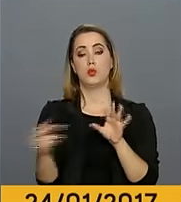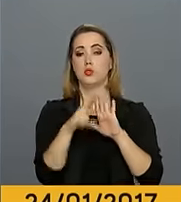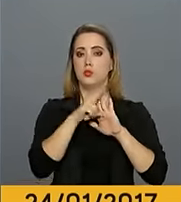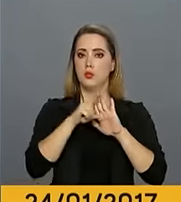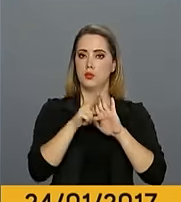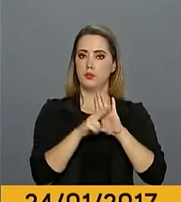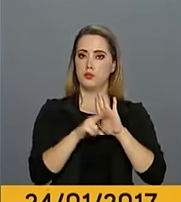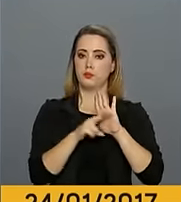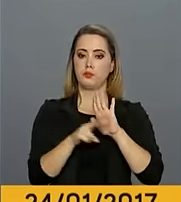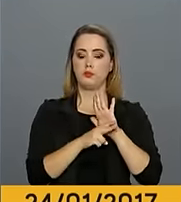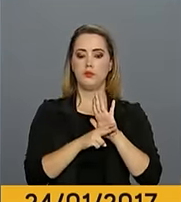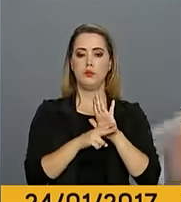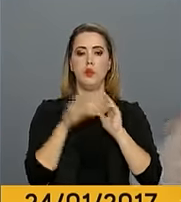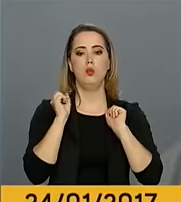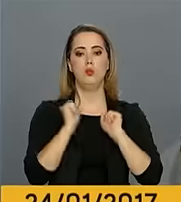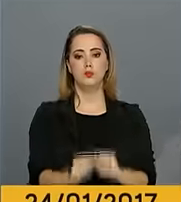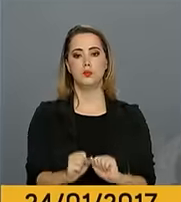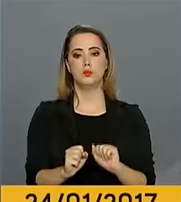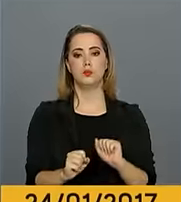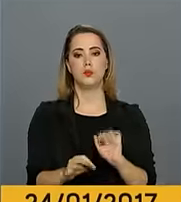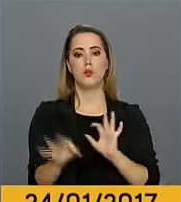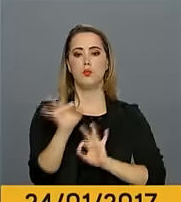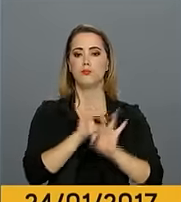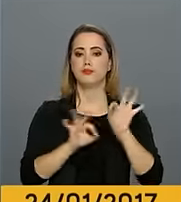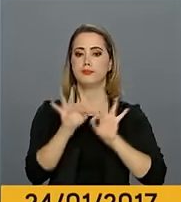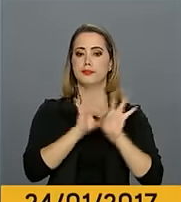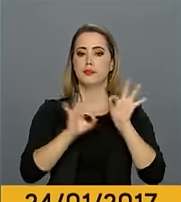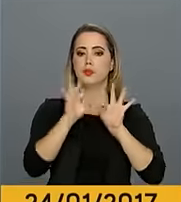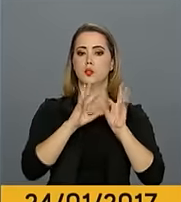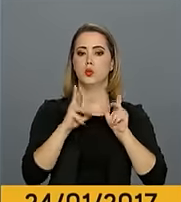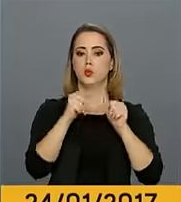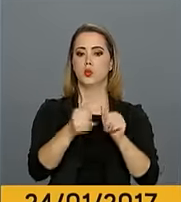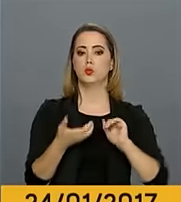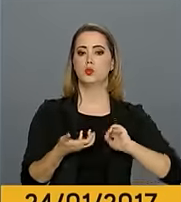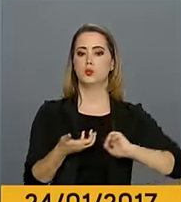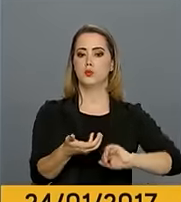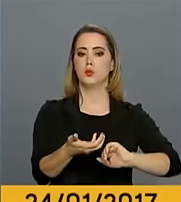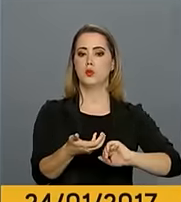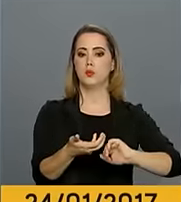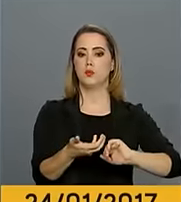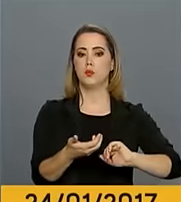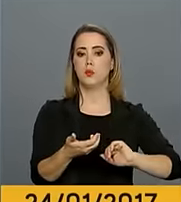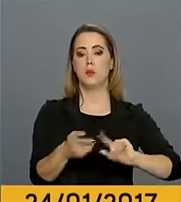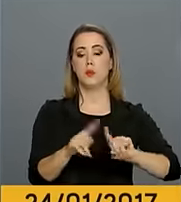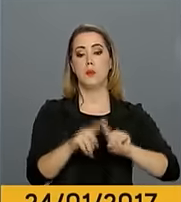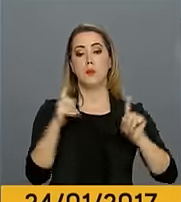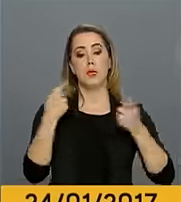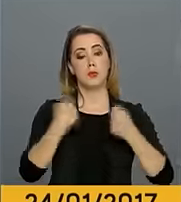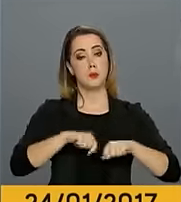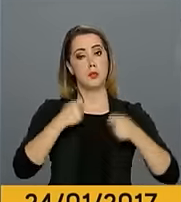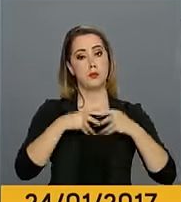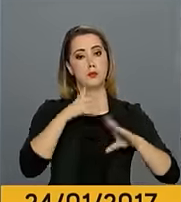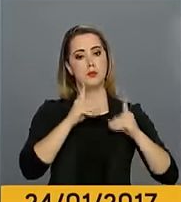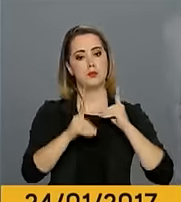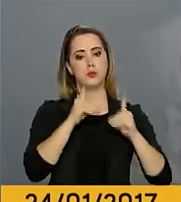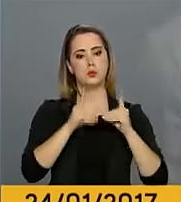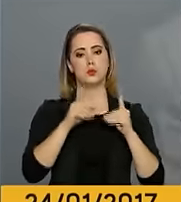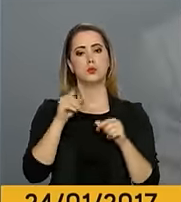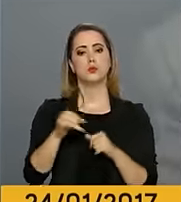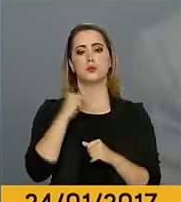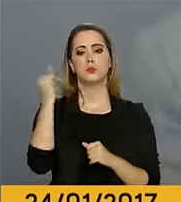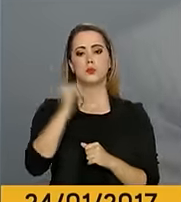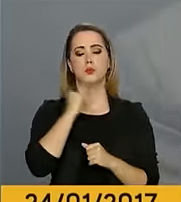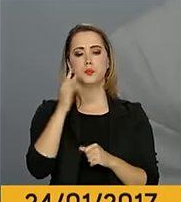dizer, poderá ser até aperfeiçoada no Congresso Nacional, mas é um debate indispensável para o país. Outro